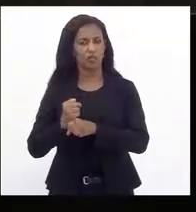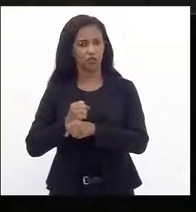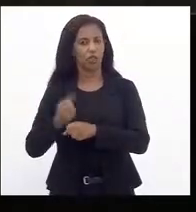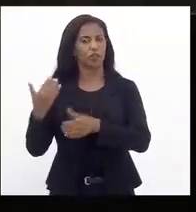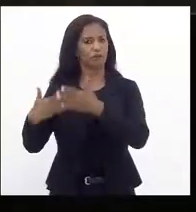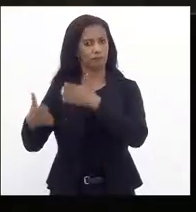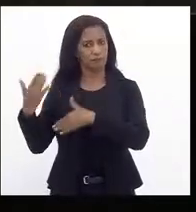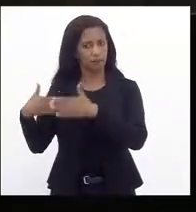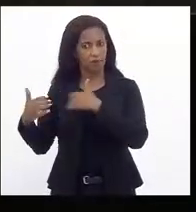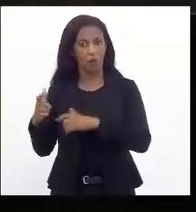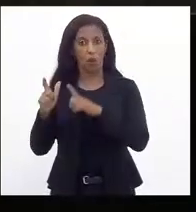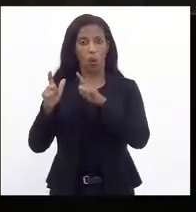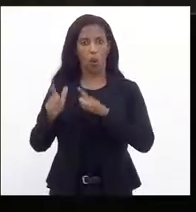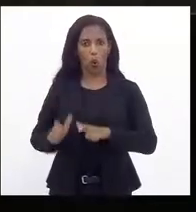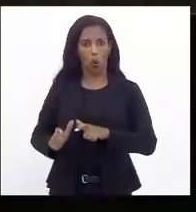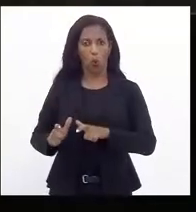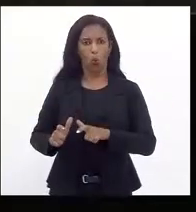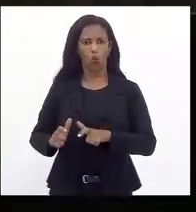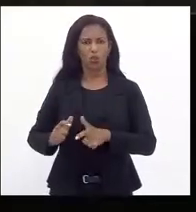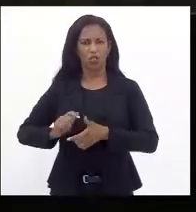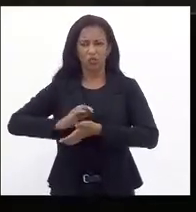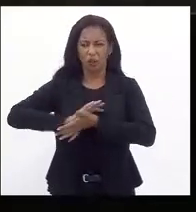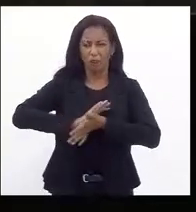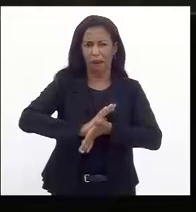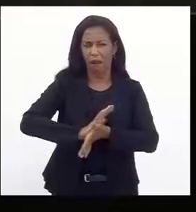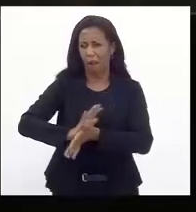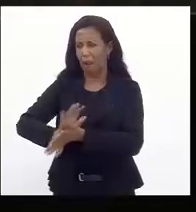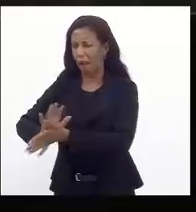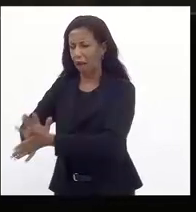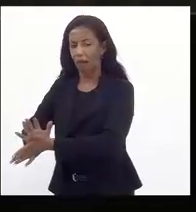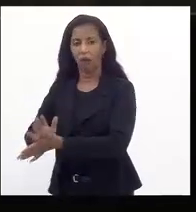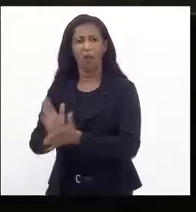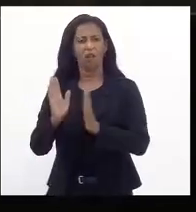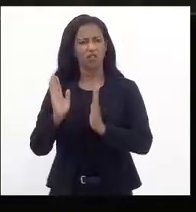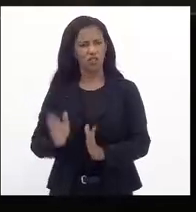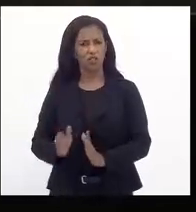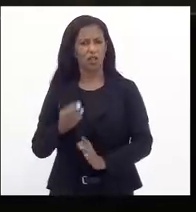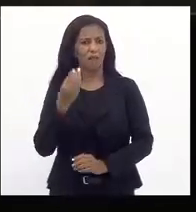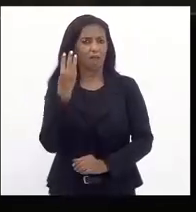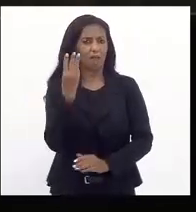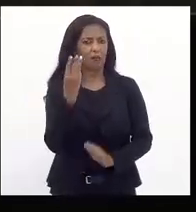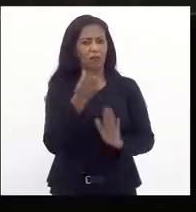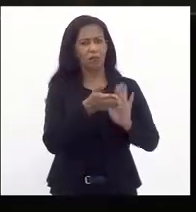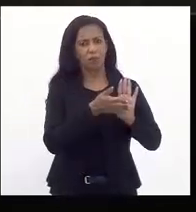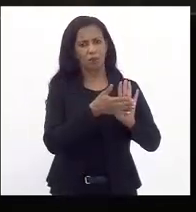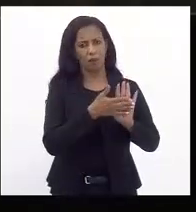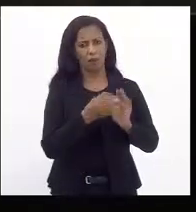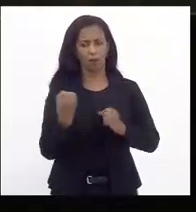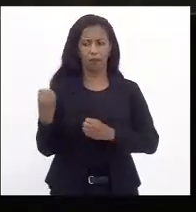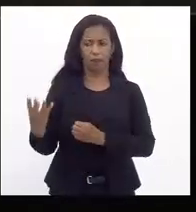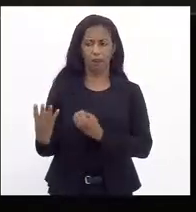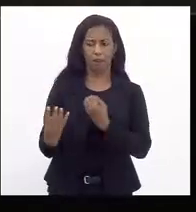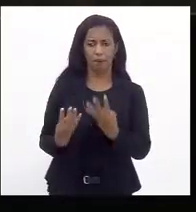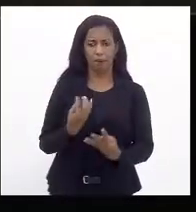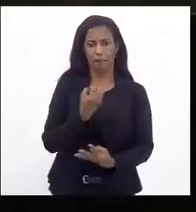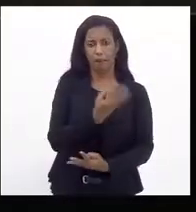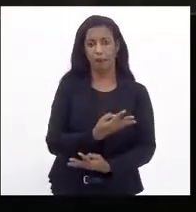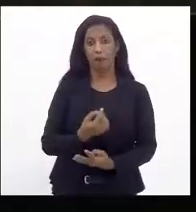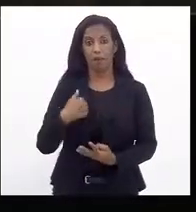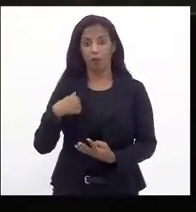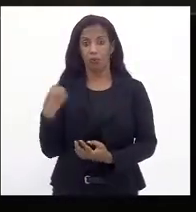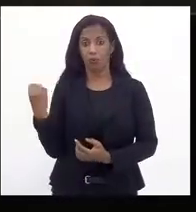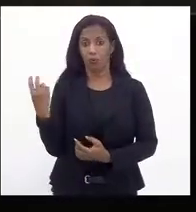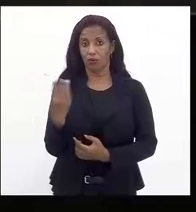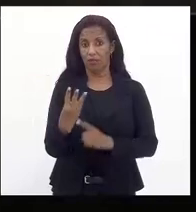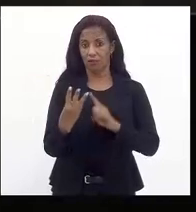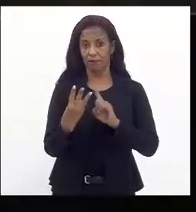anteriores onde era Olá pessoal aqui dentro já passei vou três mandatos tô no meu terceiro mandato